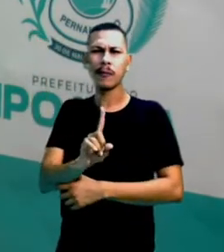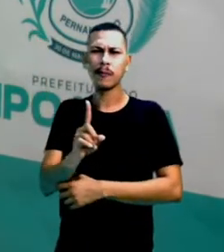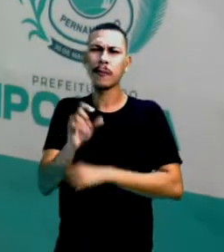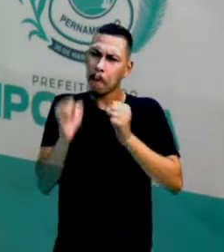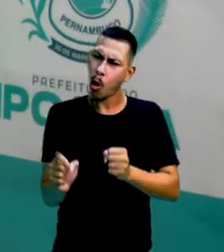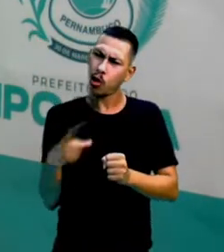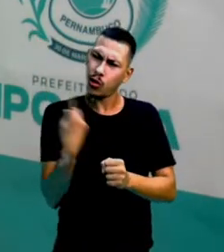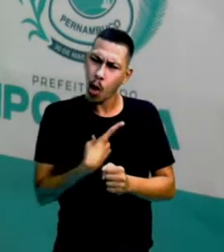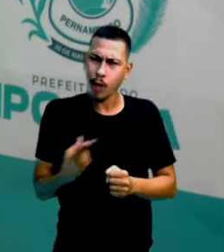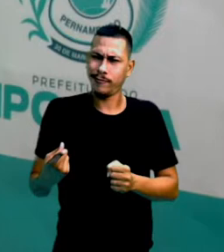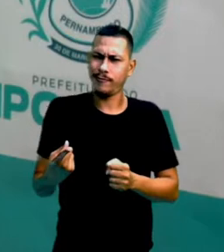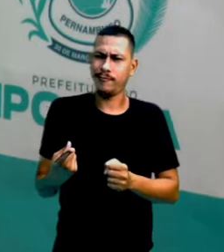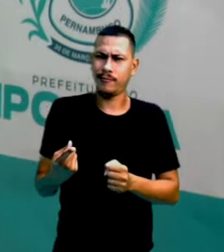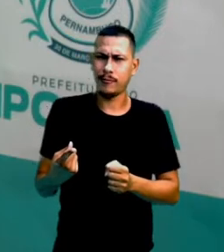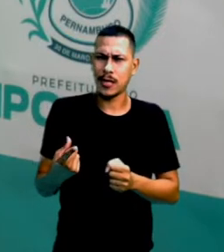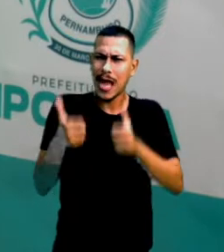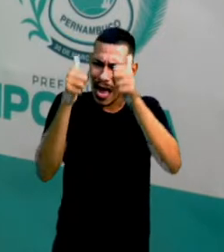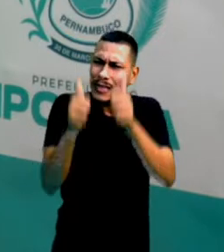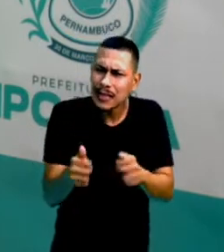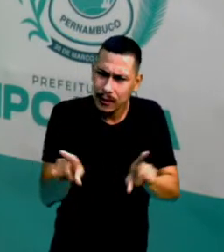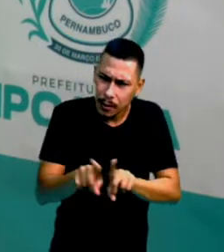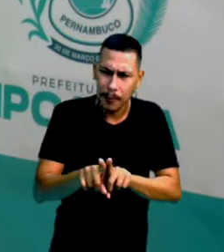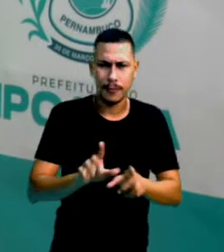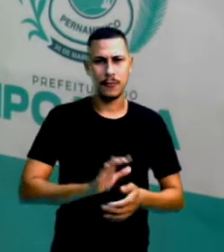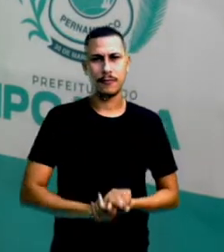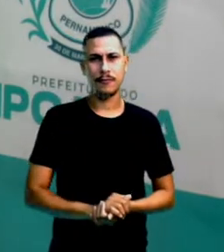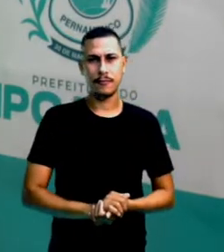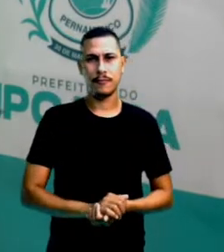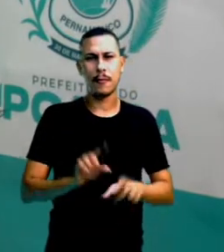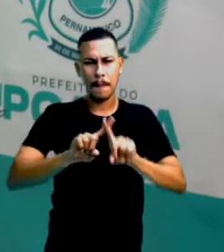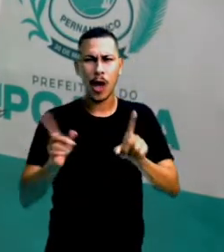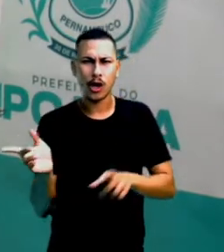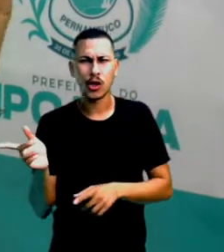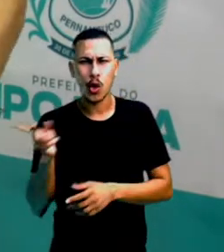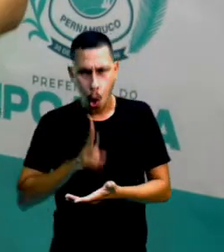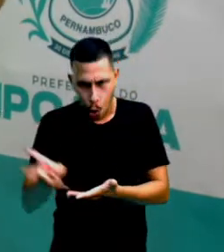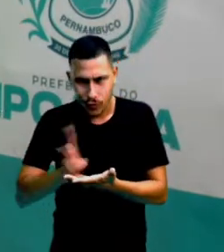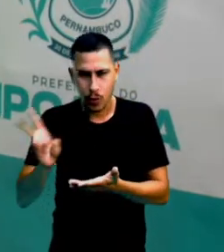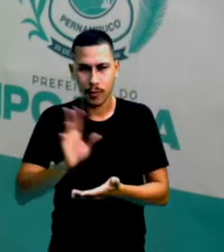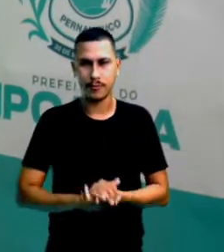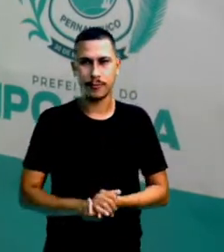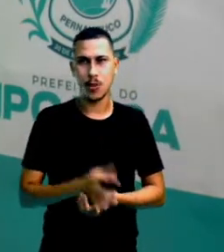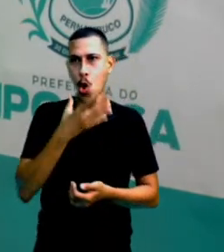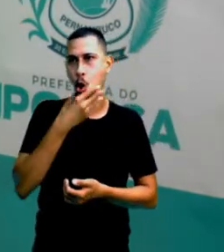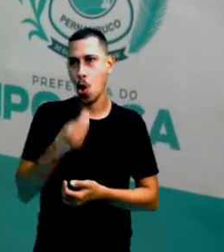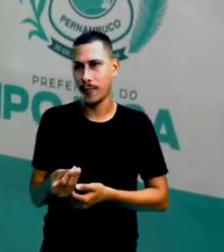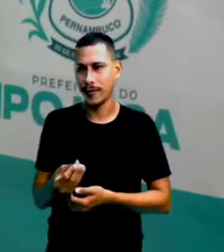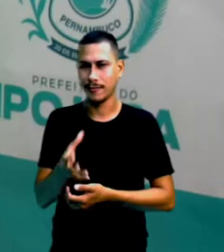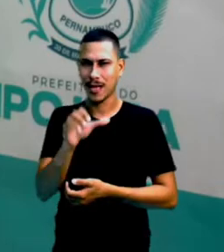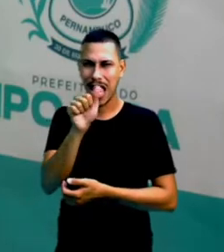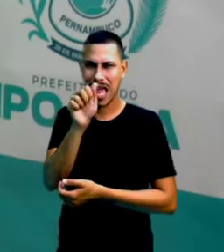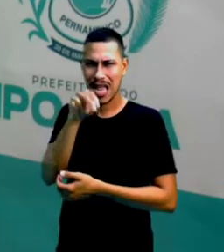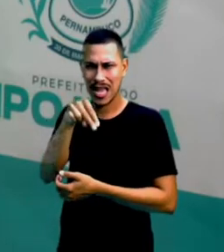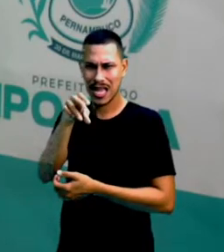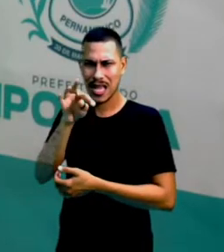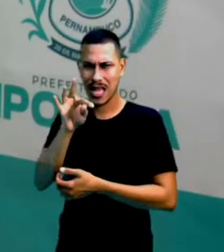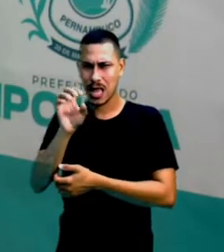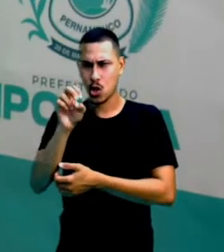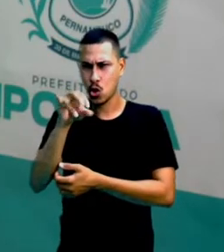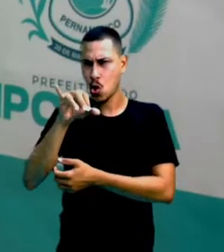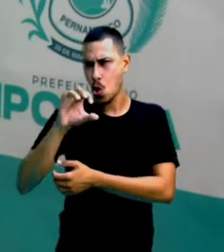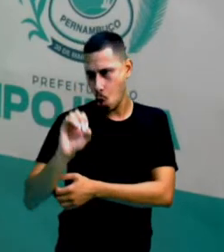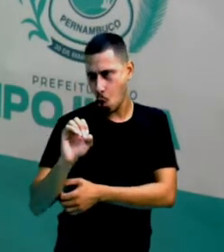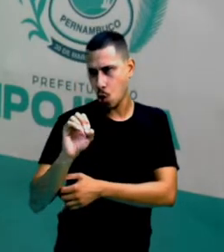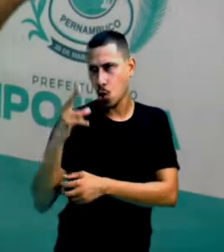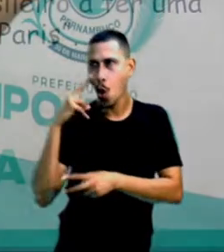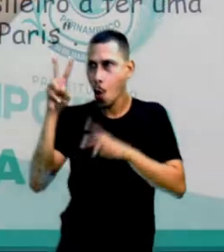gente, de repente. Ok? Mas vamos lá. Tunga, Antônio José de Barros Carvalho e Melo